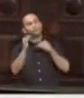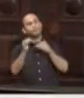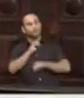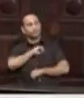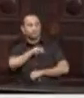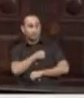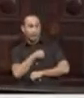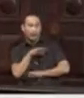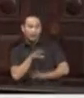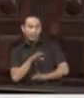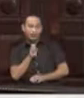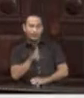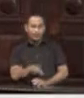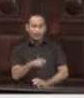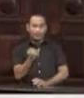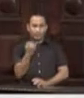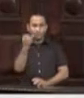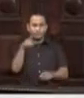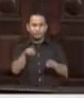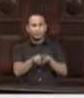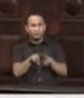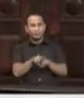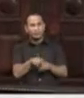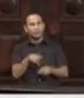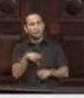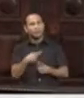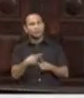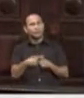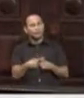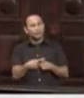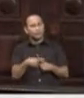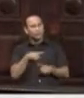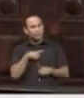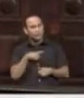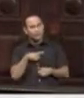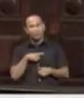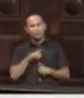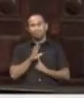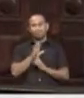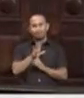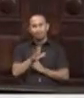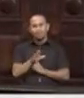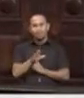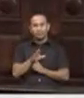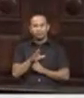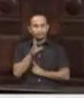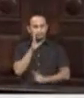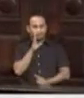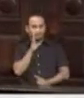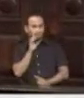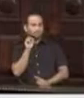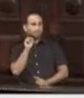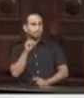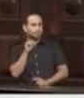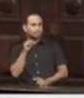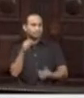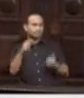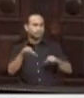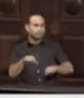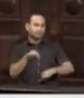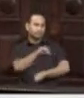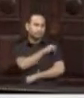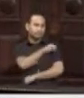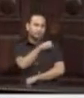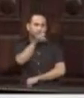ele é fundamental também porque ele toca no ponto nevrálgico da crise do Rio de Janeiro, que são